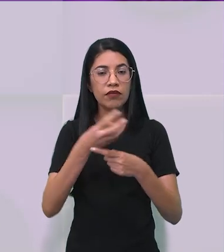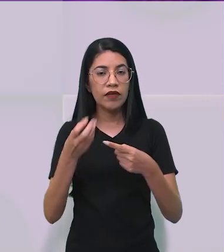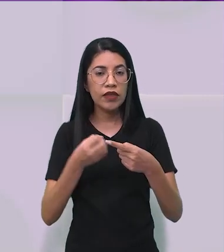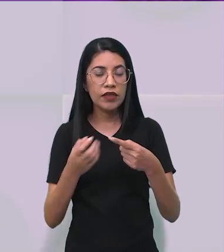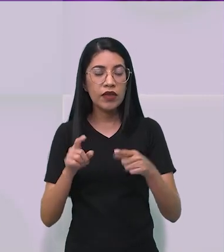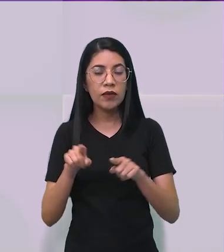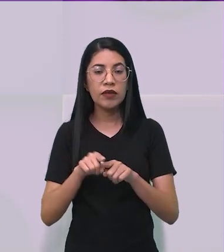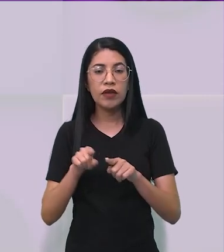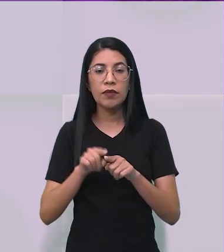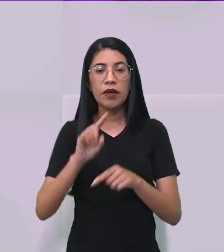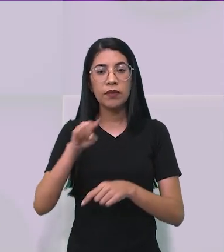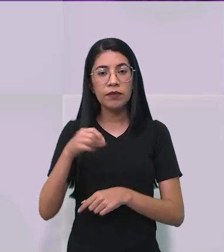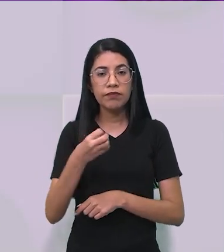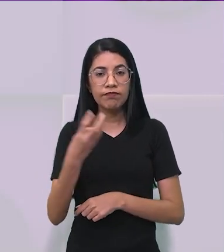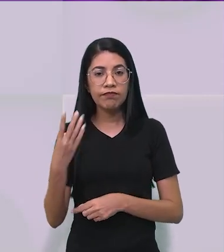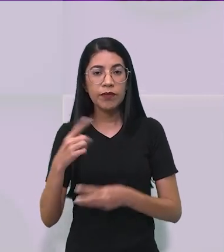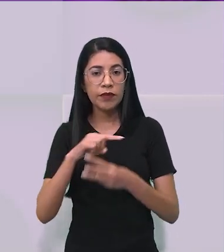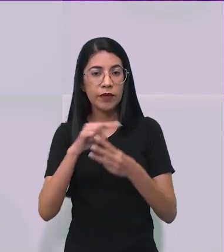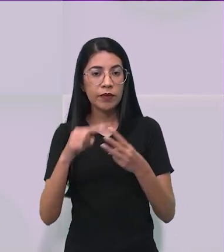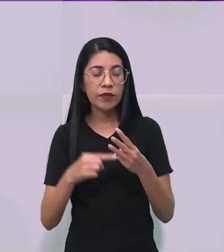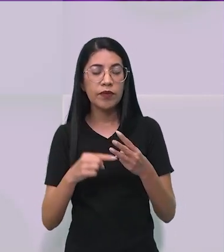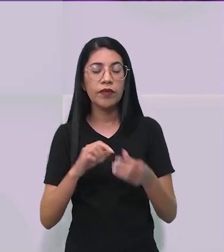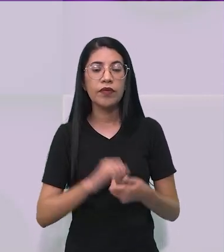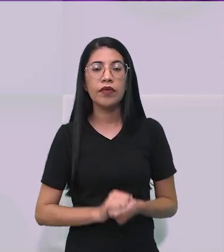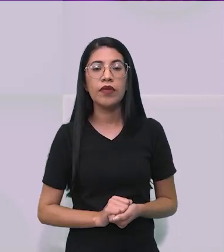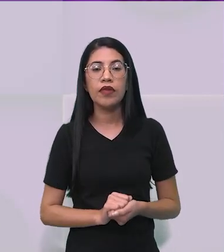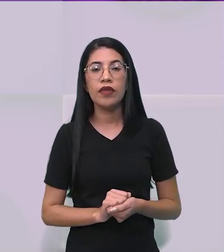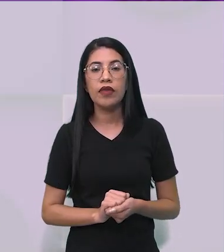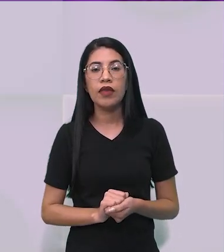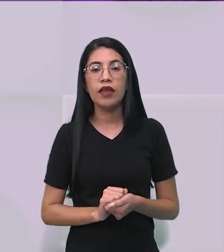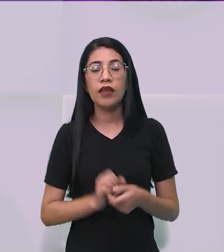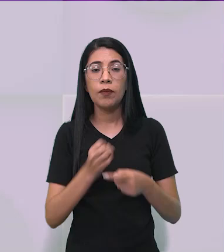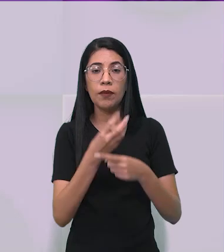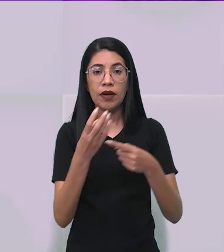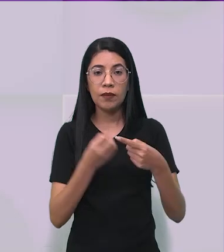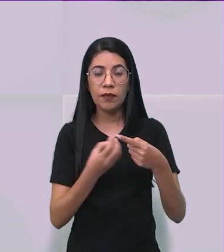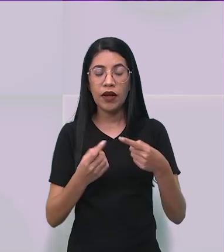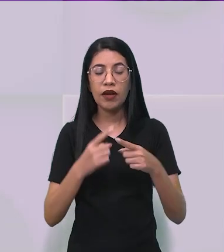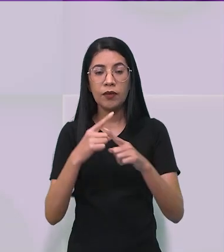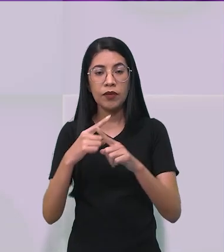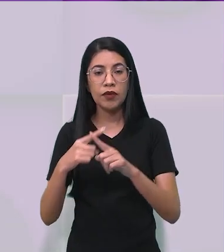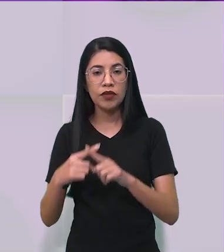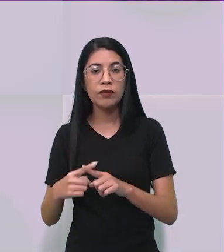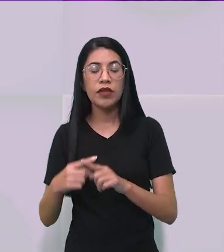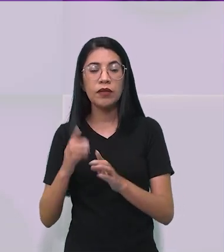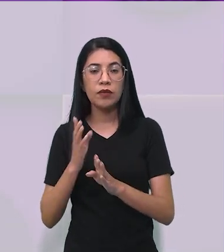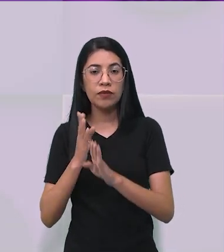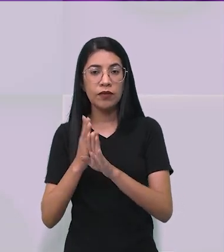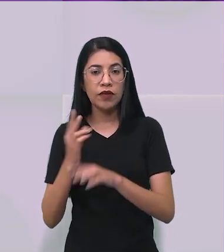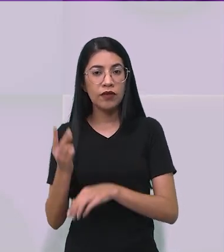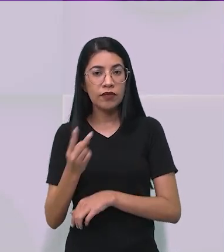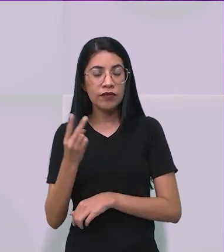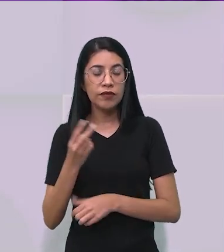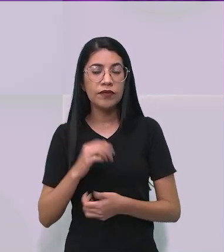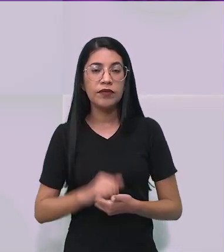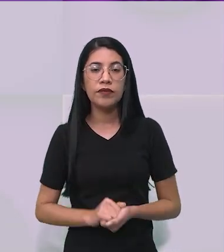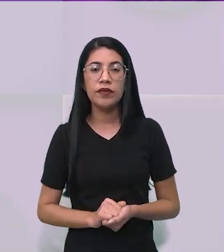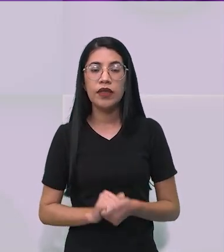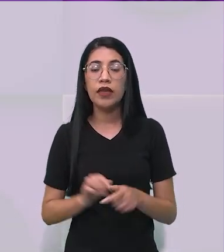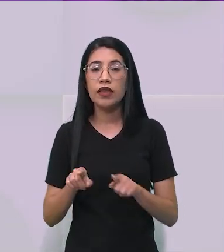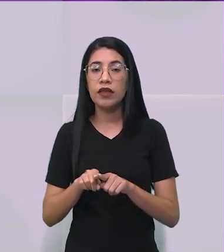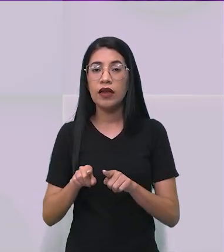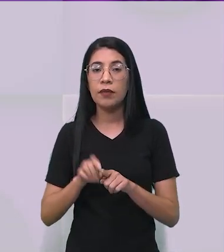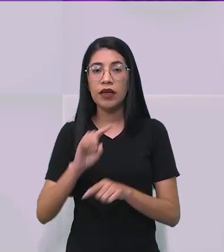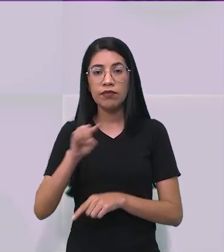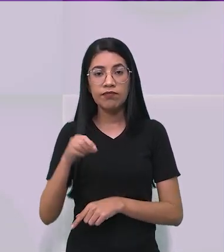fração, você pega aquela porcentagem, coloca em fração, multiplica pelo valor que você quer descobrir. A mesma coisa, decimal, transforma em decimal,